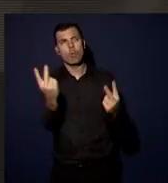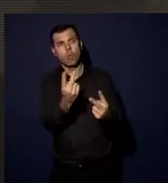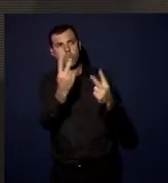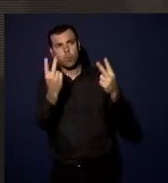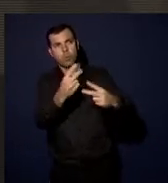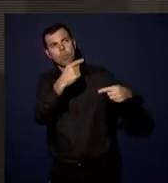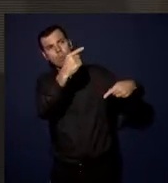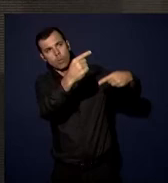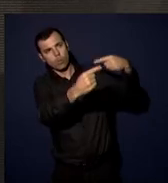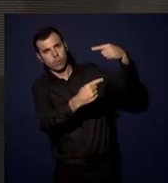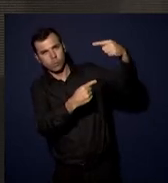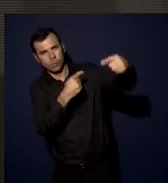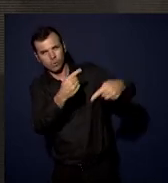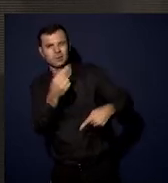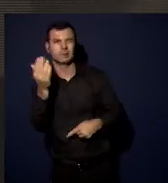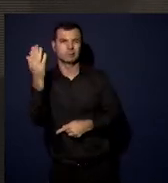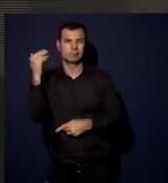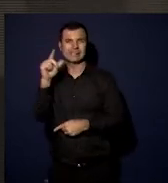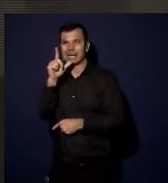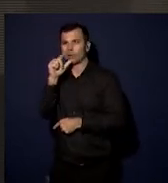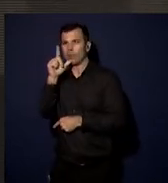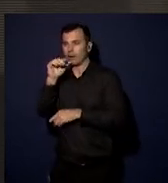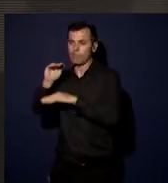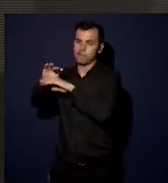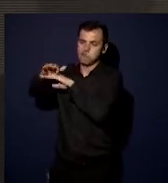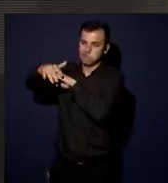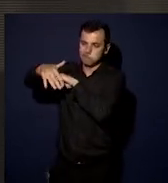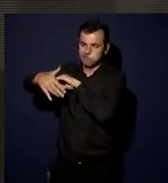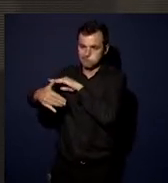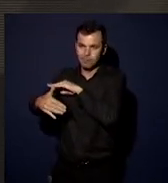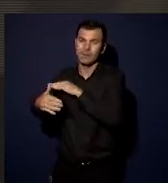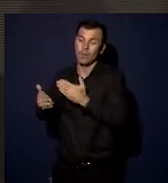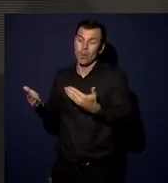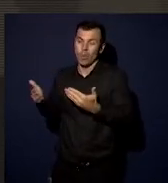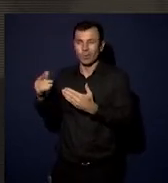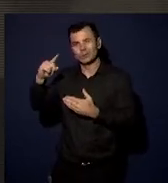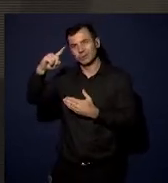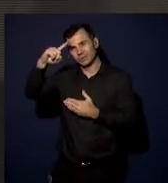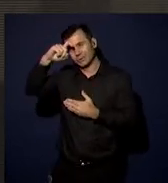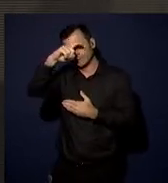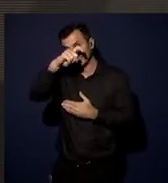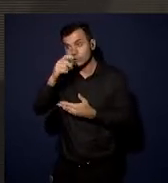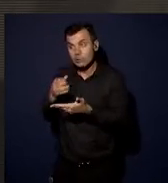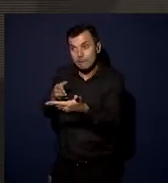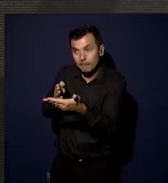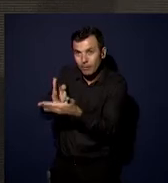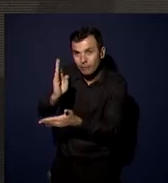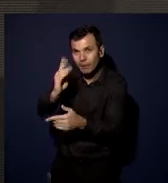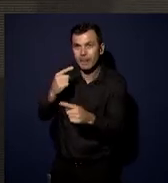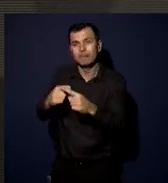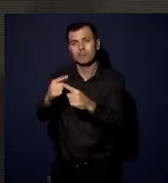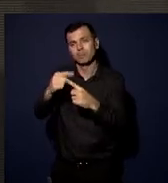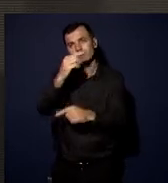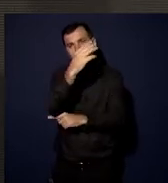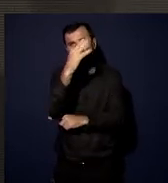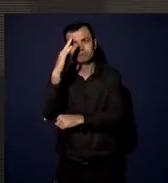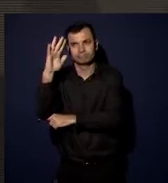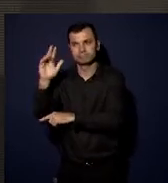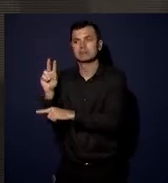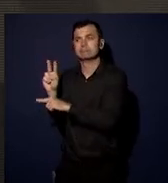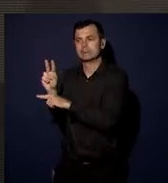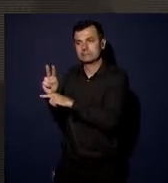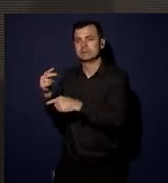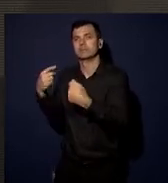cresceu muito no passado hoje tem dificuldades ambientais de aprovação mas que também tem potencial muito grande e isso tudo